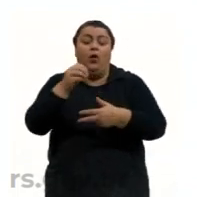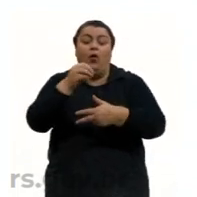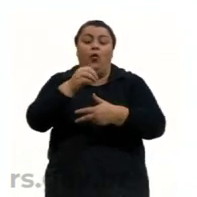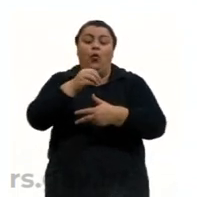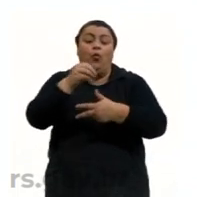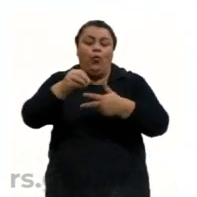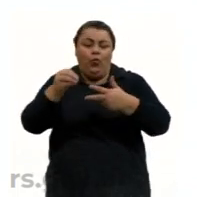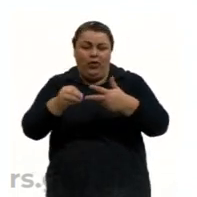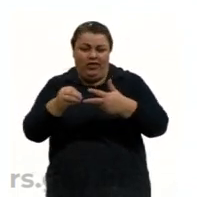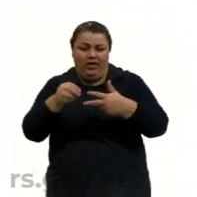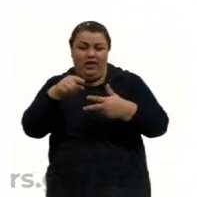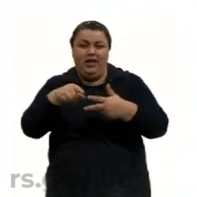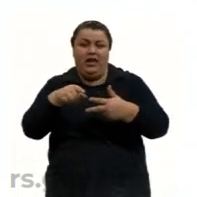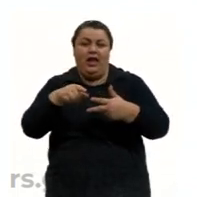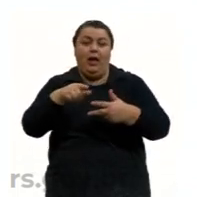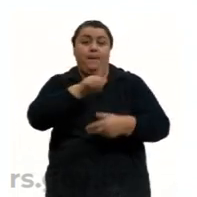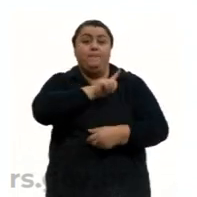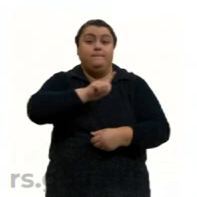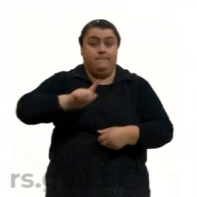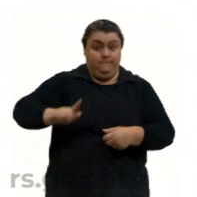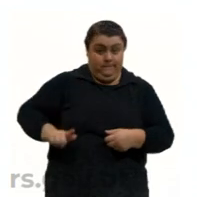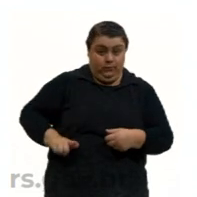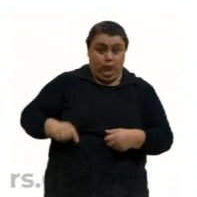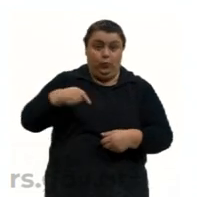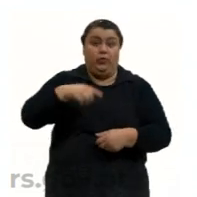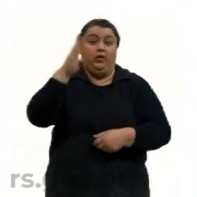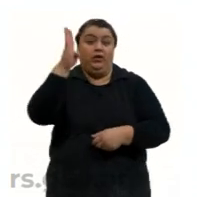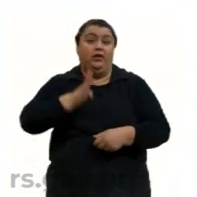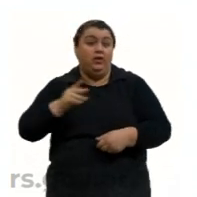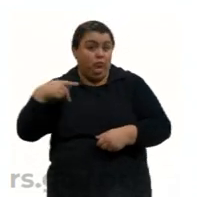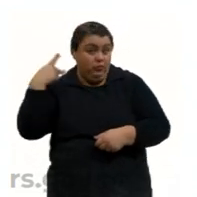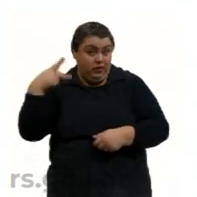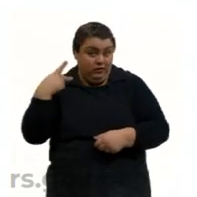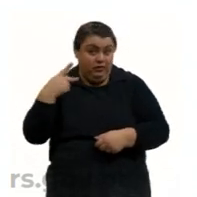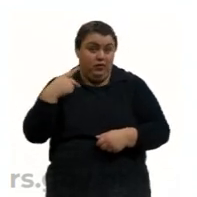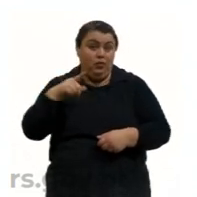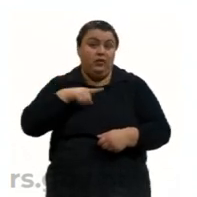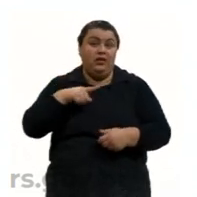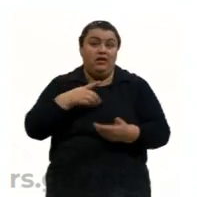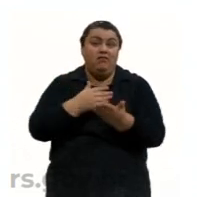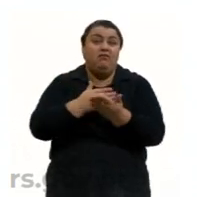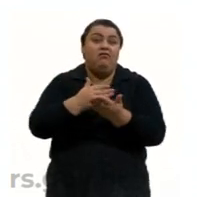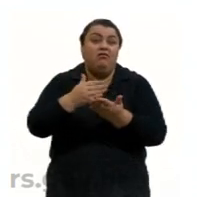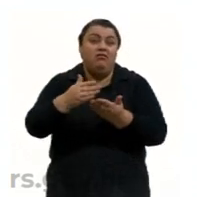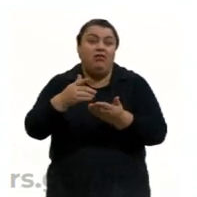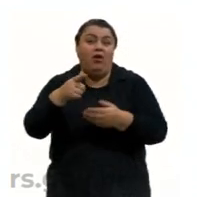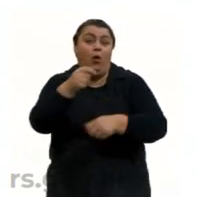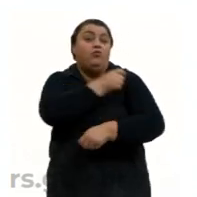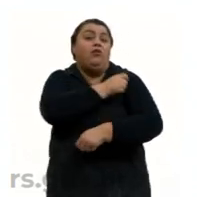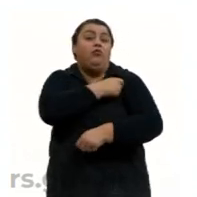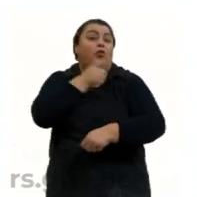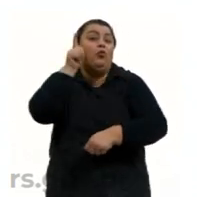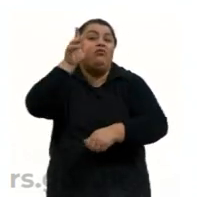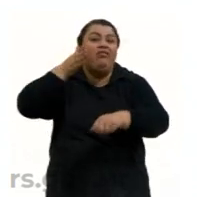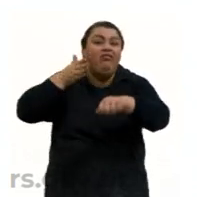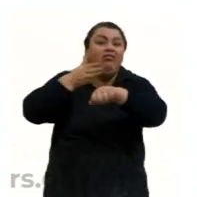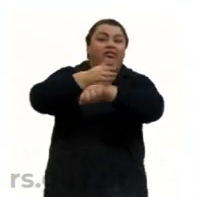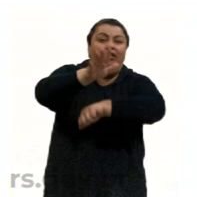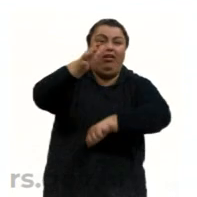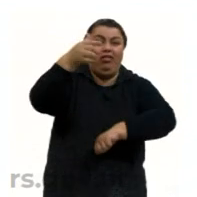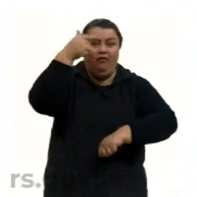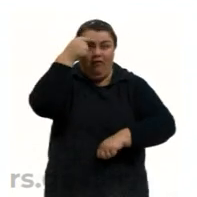e-mail tem uma política pública muito importante uma política brasileira que dá acesso ao ensino superior nas universidades